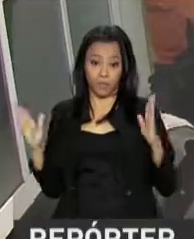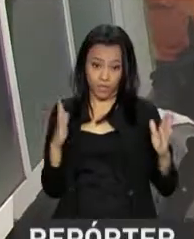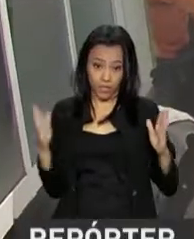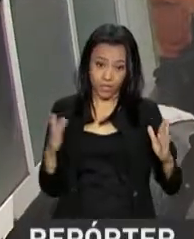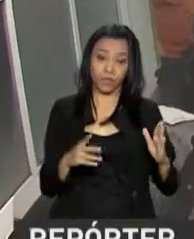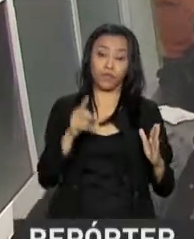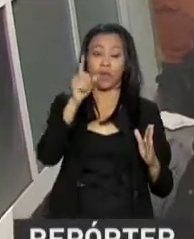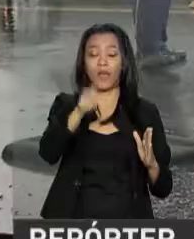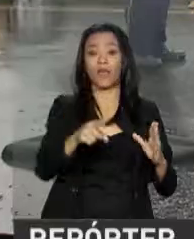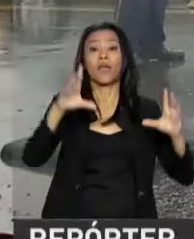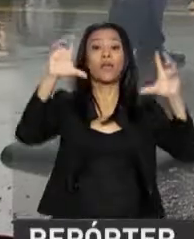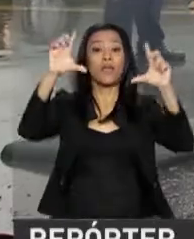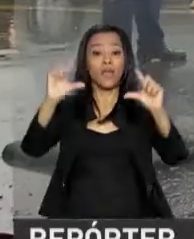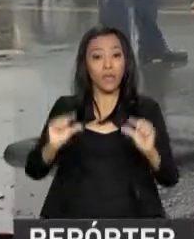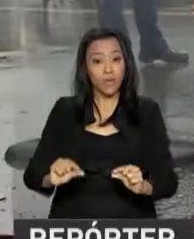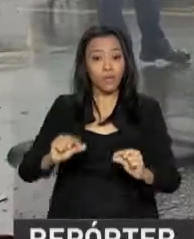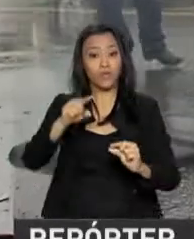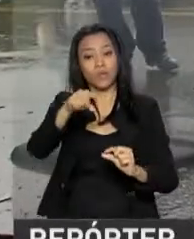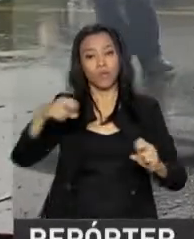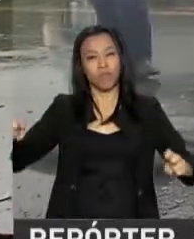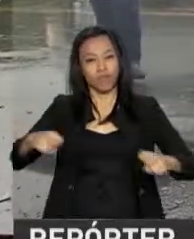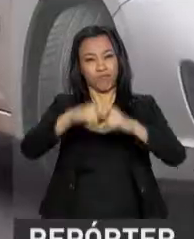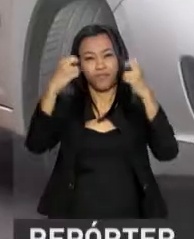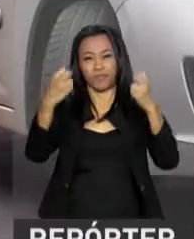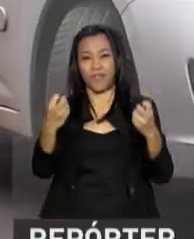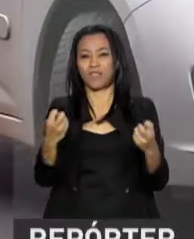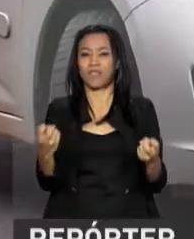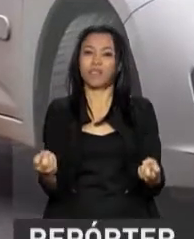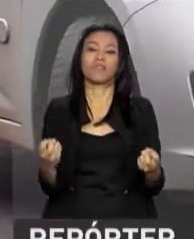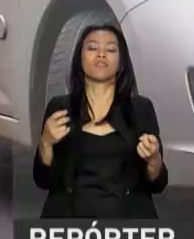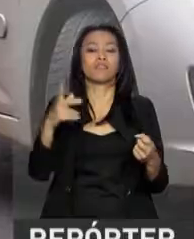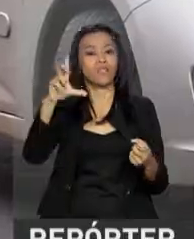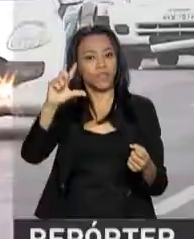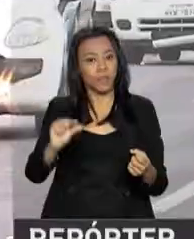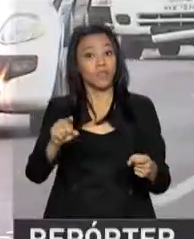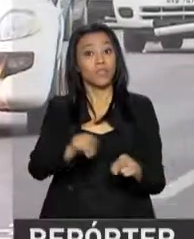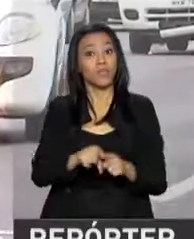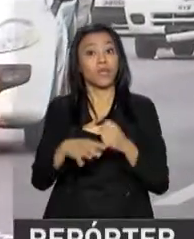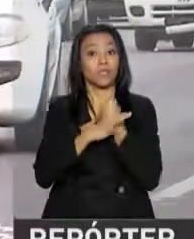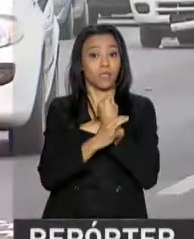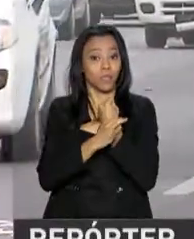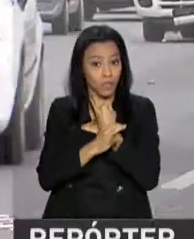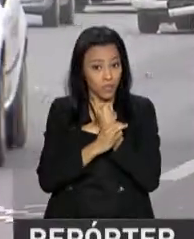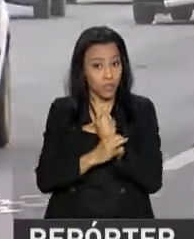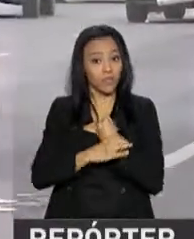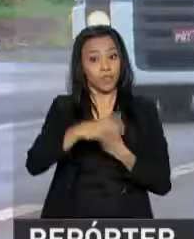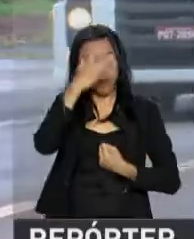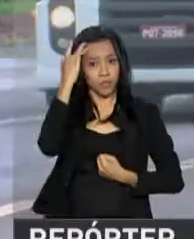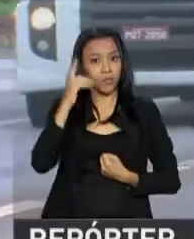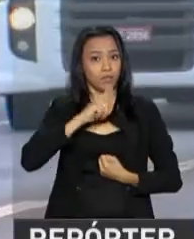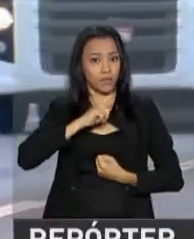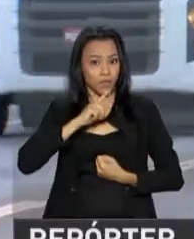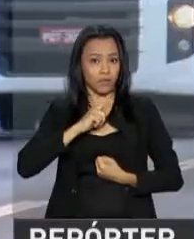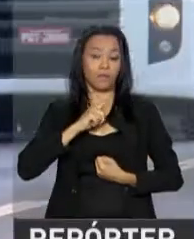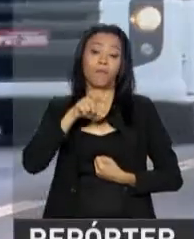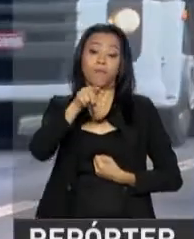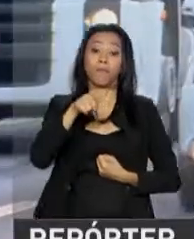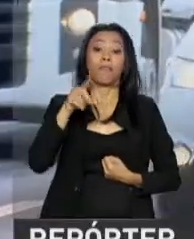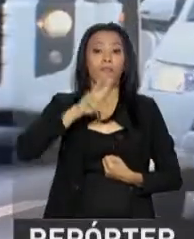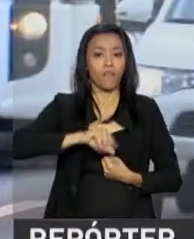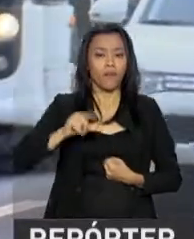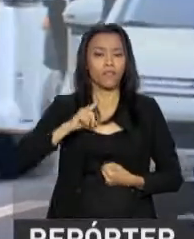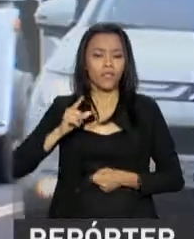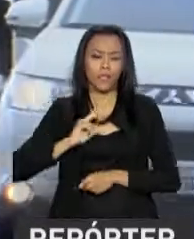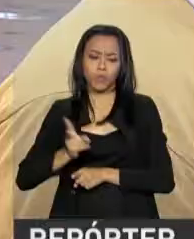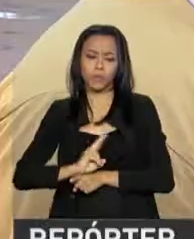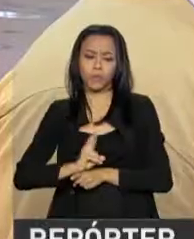voltadas para a redução no número de acidentes ea segurança dos usuários das rodovias serão intensificadas o